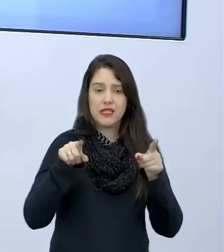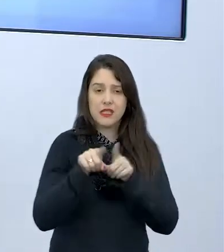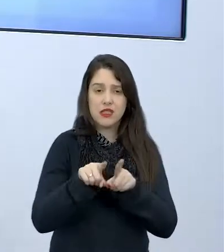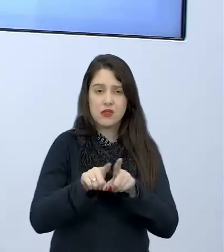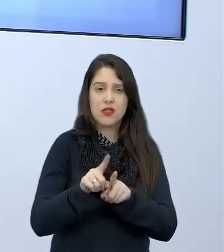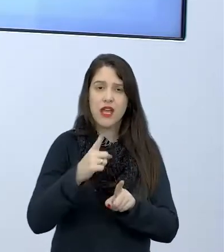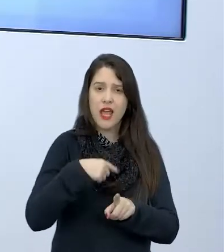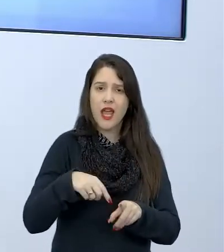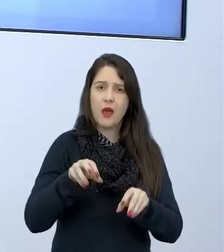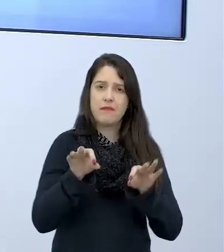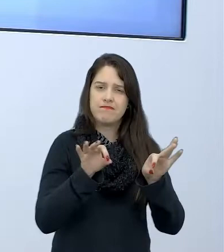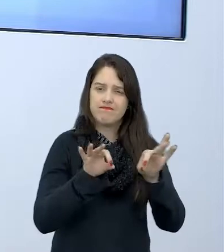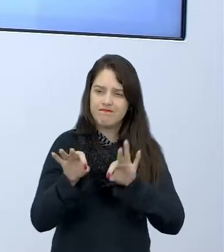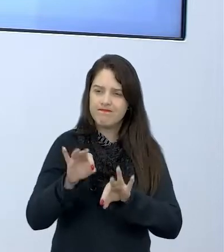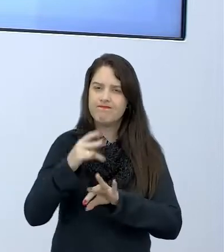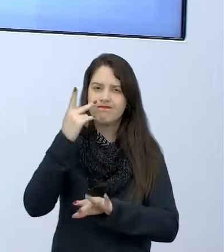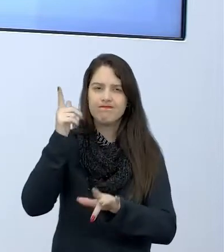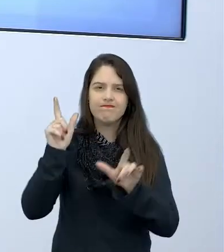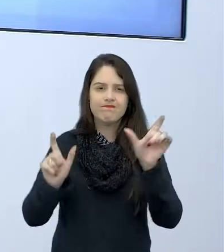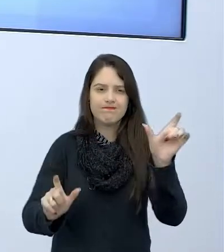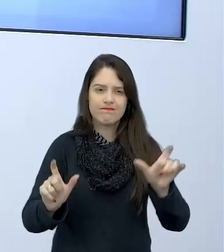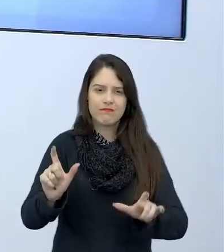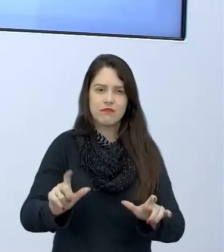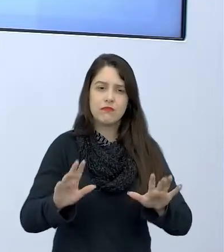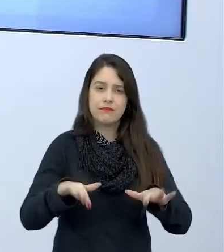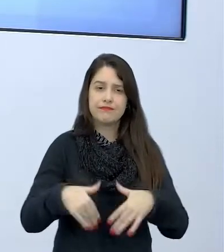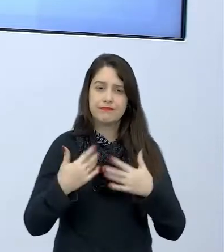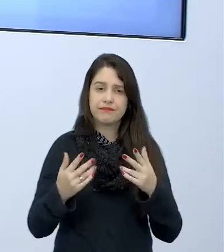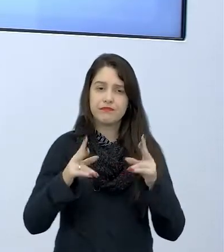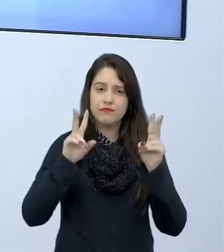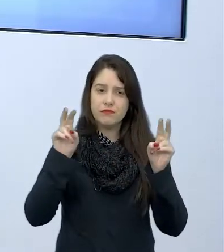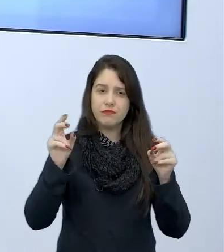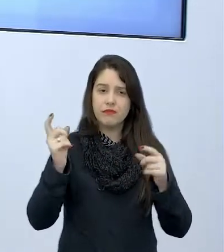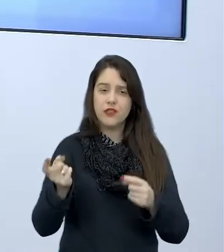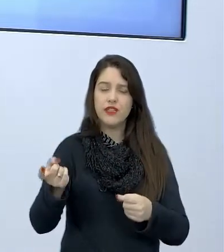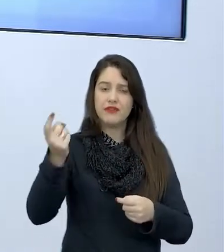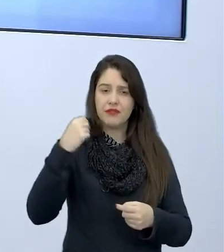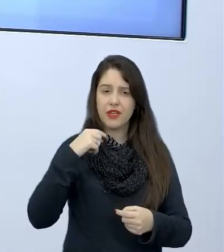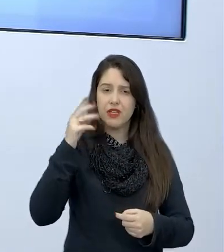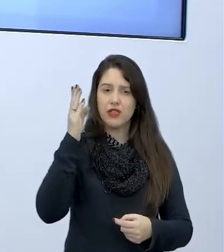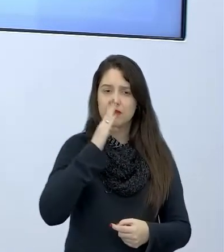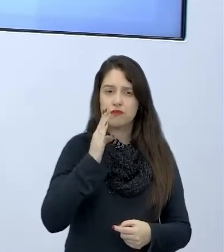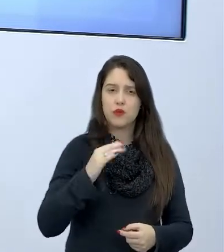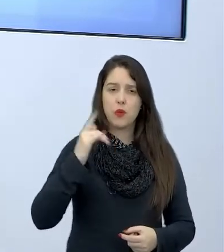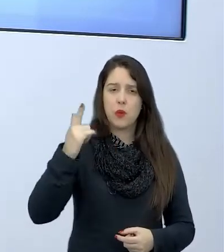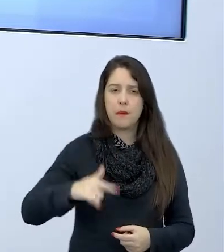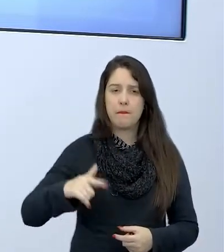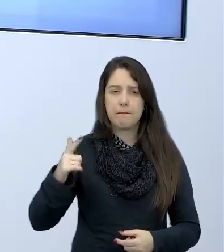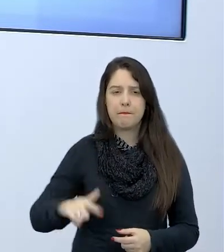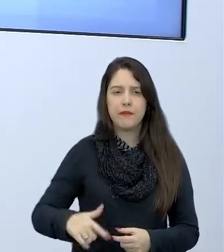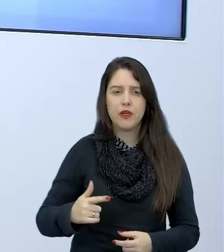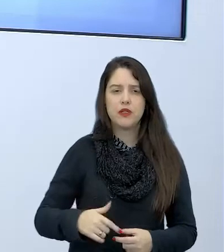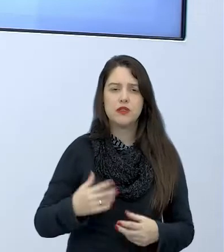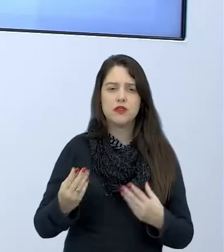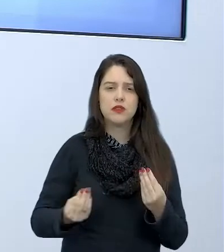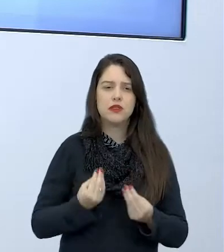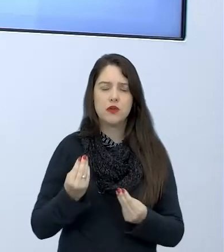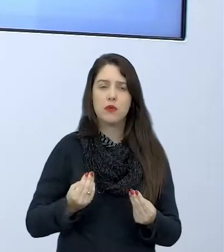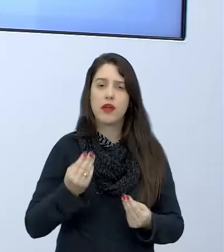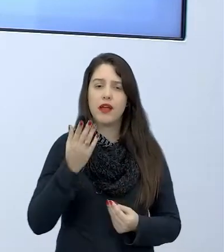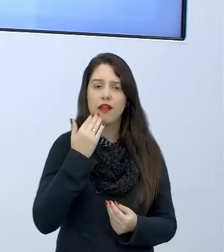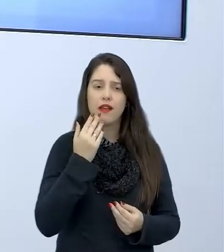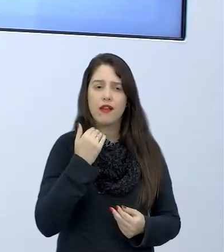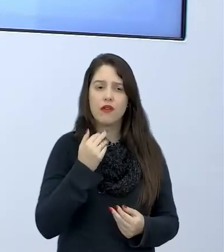uma solução para essas pessoas. Então, muitos refugiados que vêm para o Brasil e para outros lugares do mundo encontram na